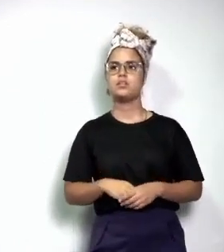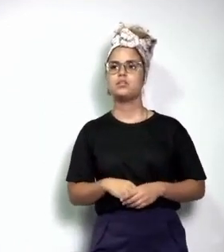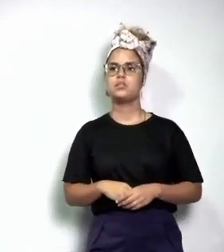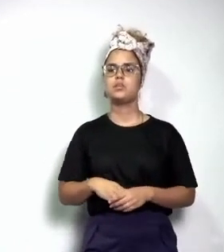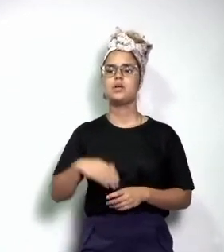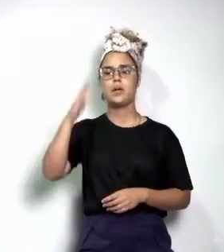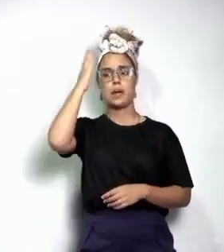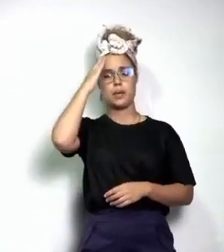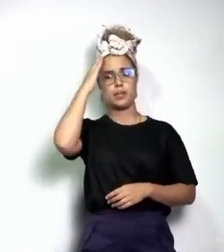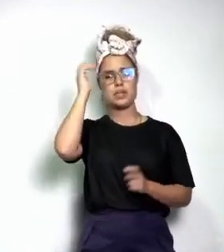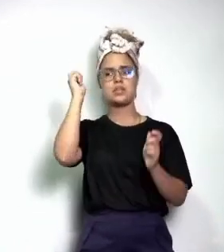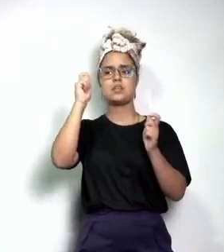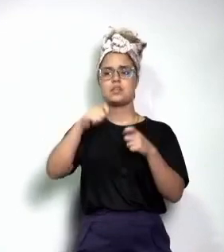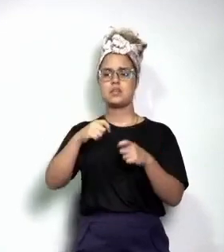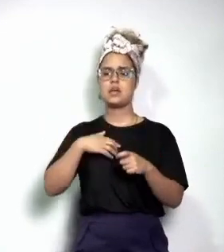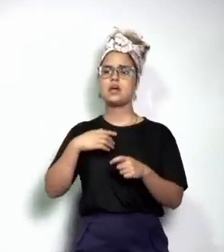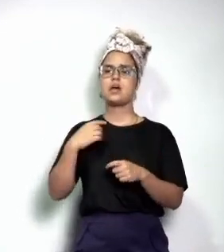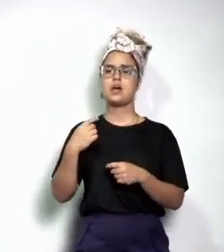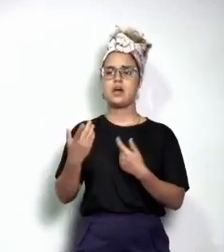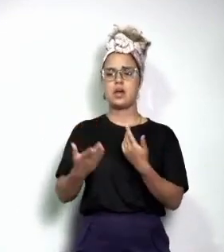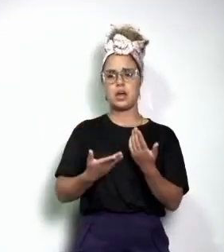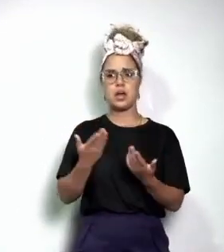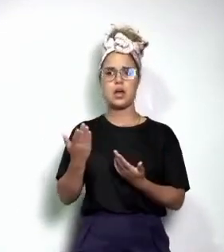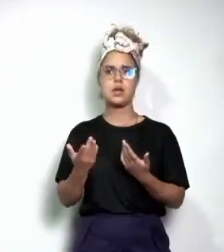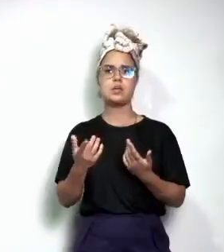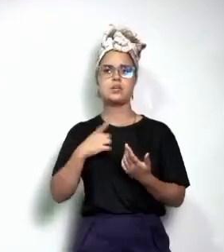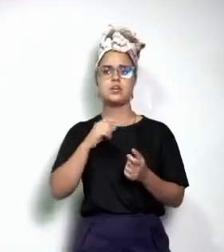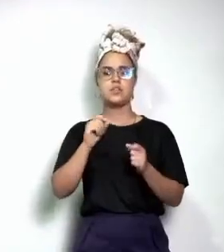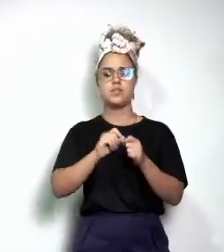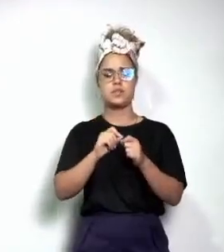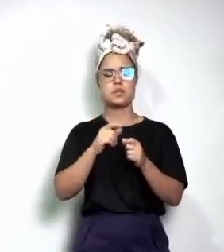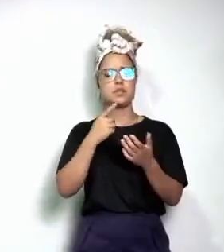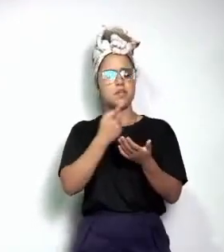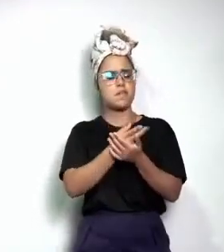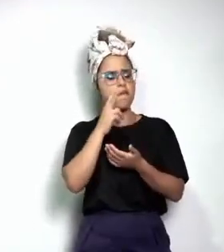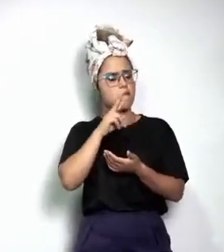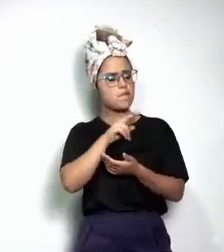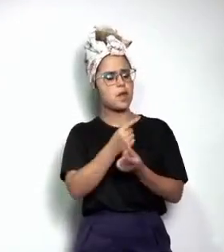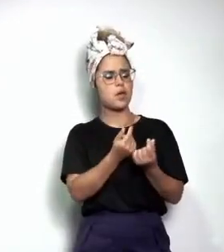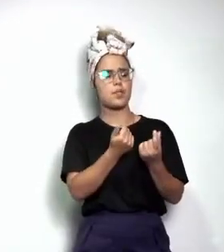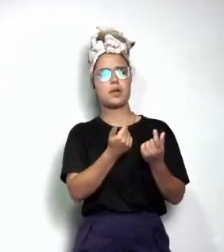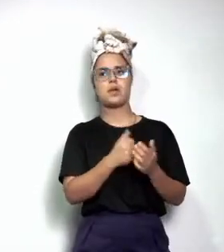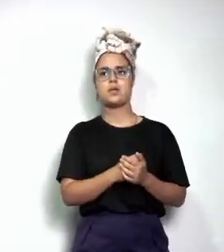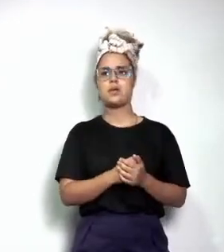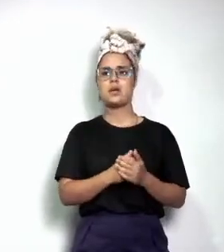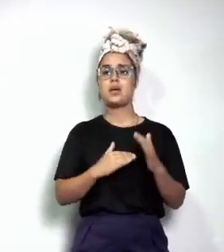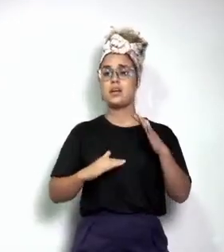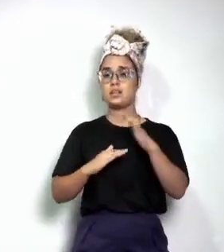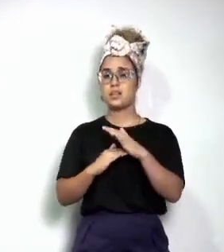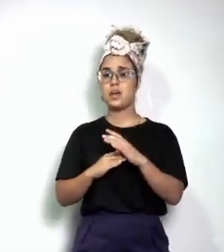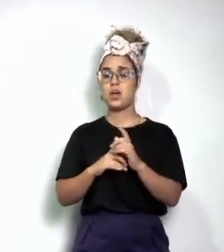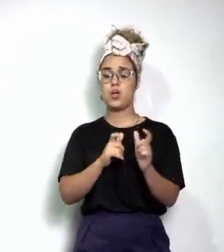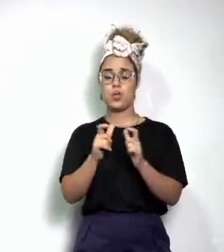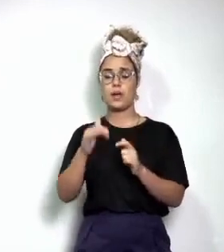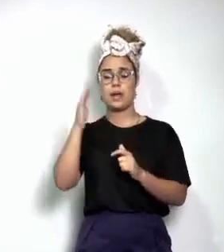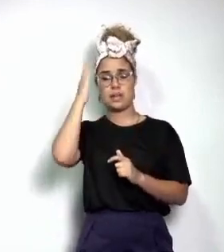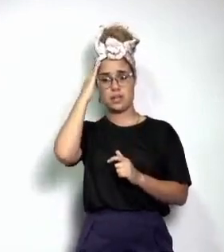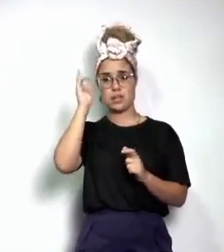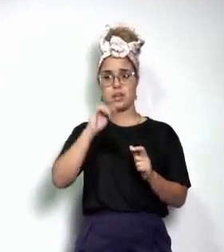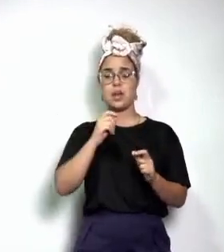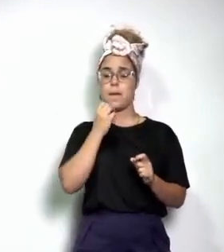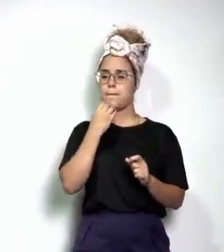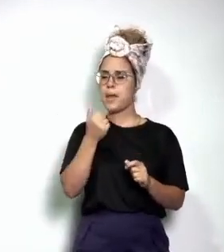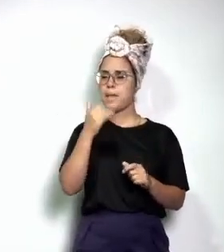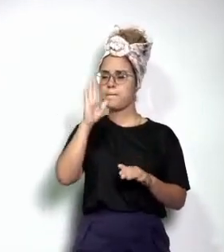para pensar essas possibilidades também de fazer um orçamento. Até onde eu sei, é muito mais em conta do que essas outras que eu